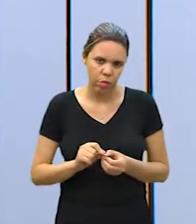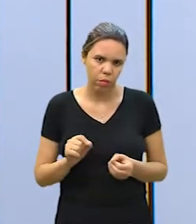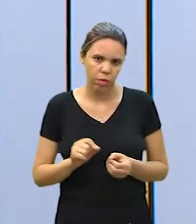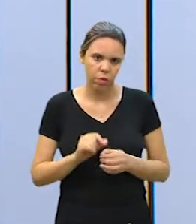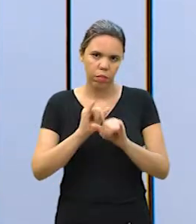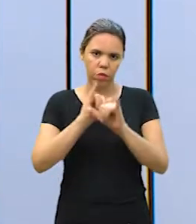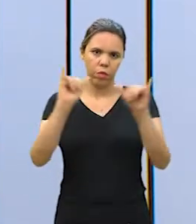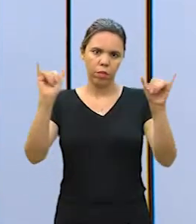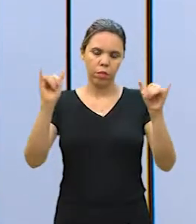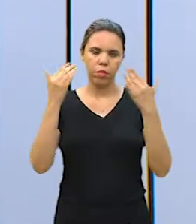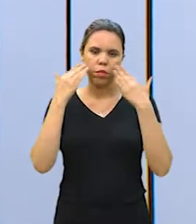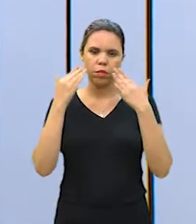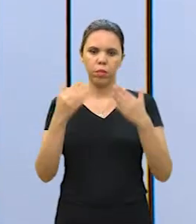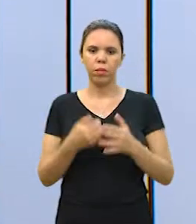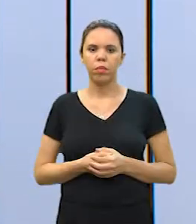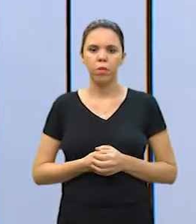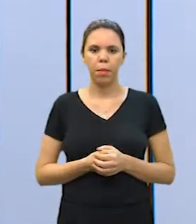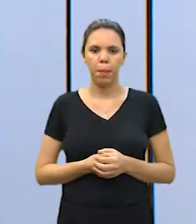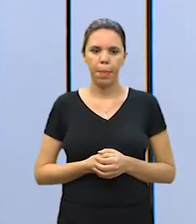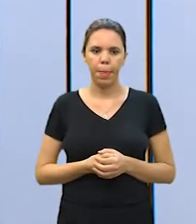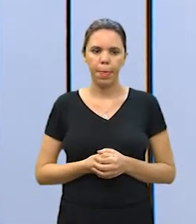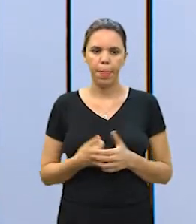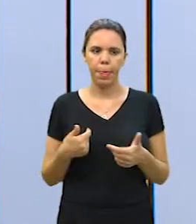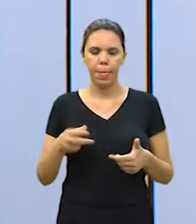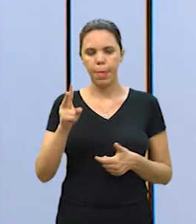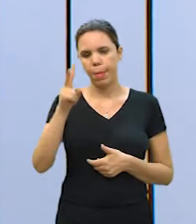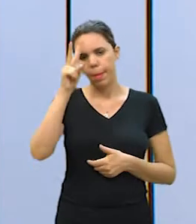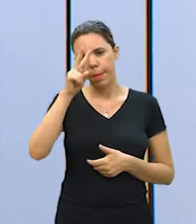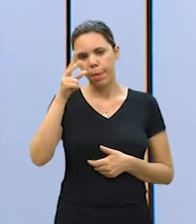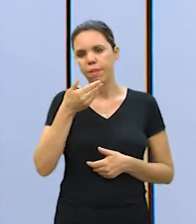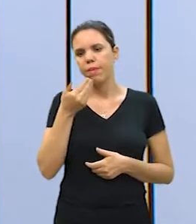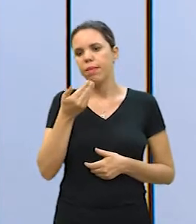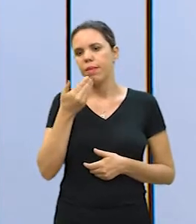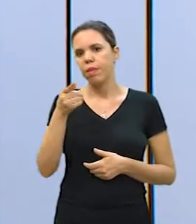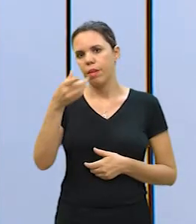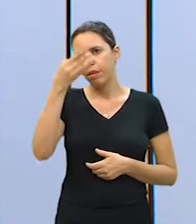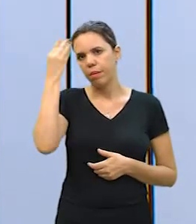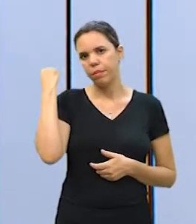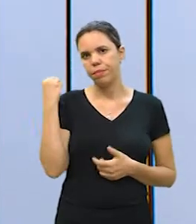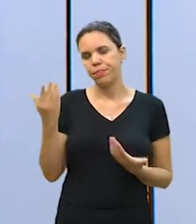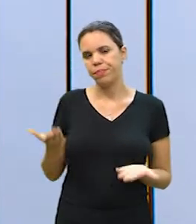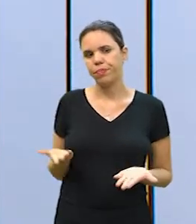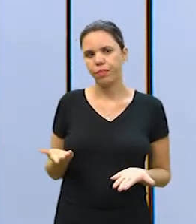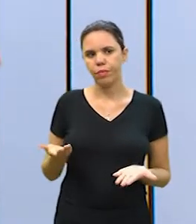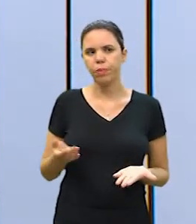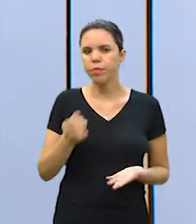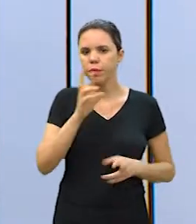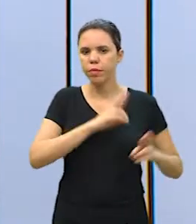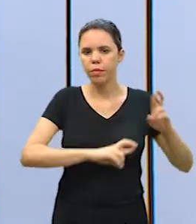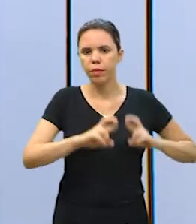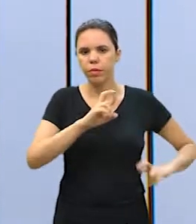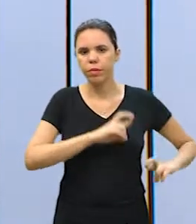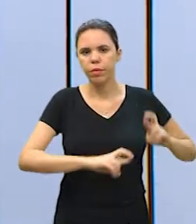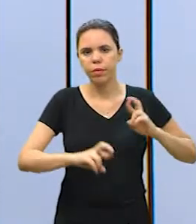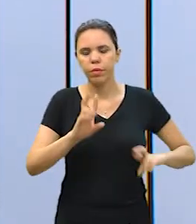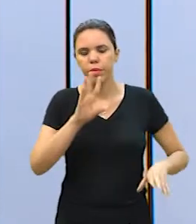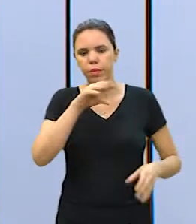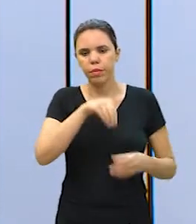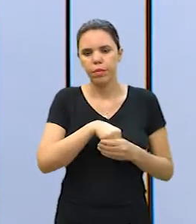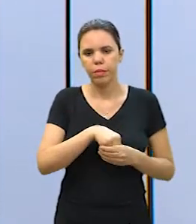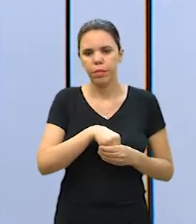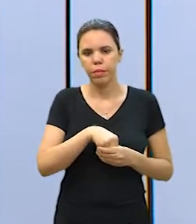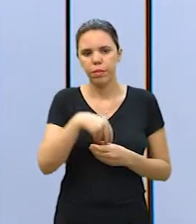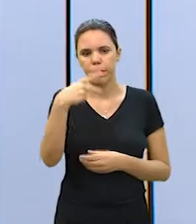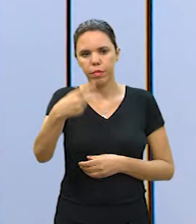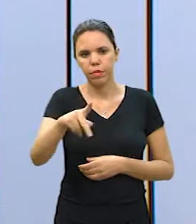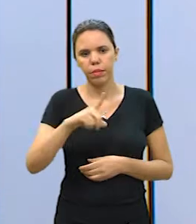faça essas campanhas publicitárias, para estar sempre lembrando, porque é muito fácil você esquecer de um exame,